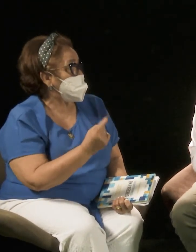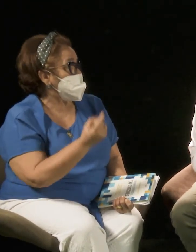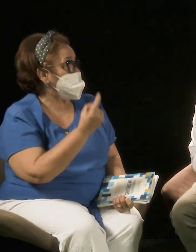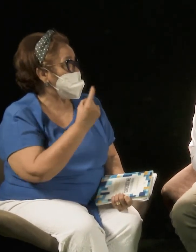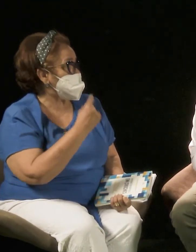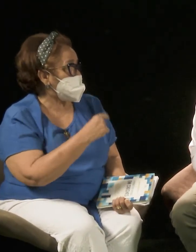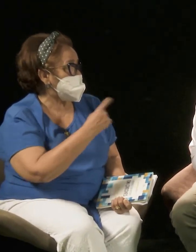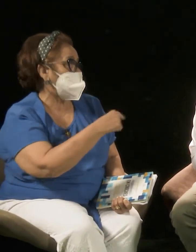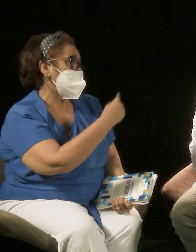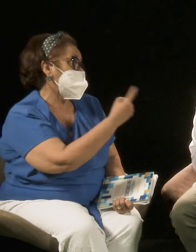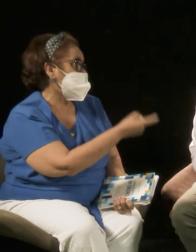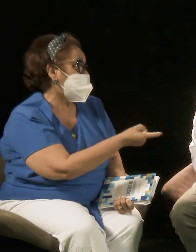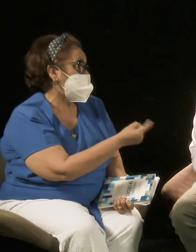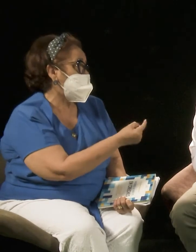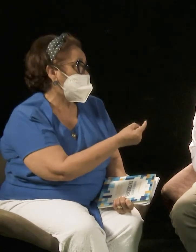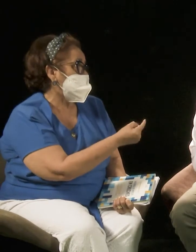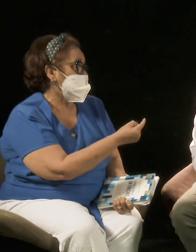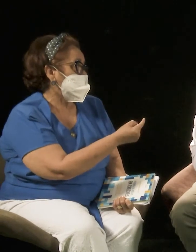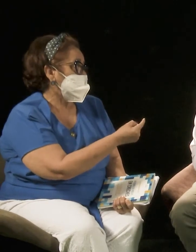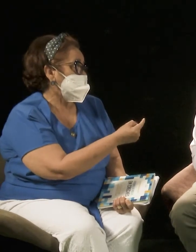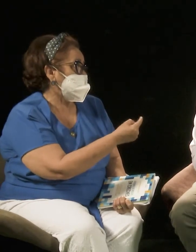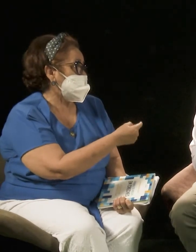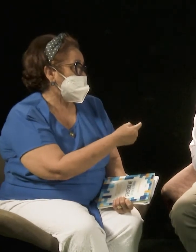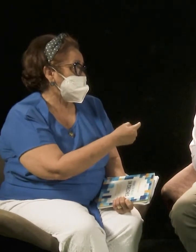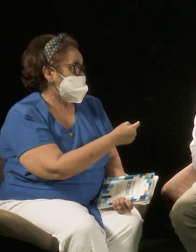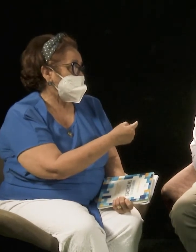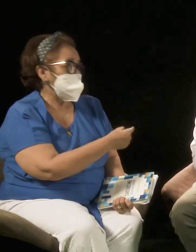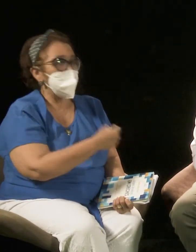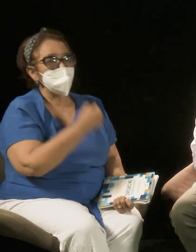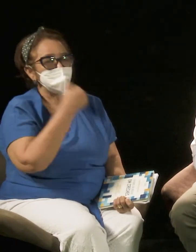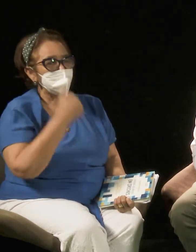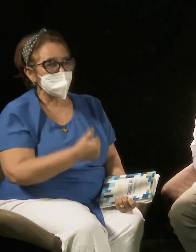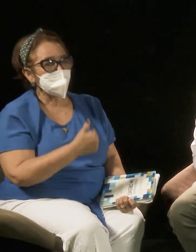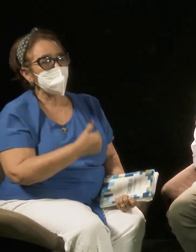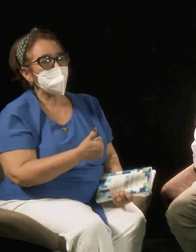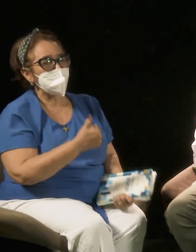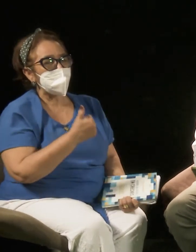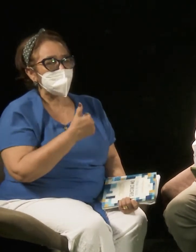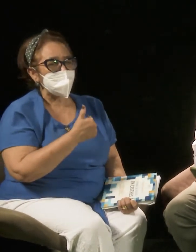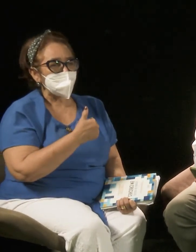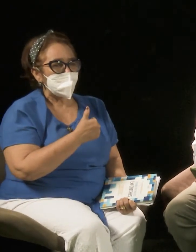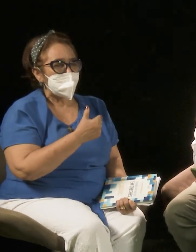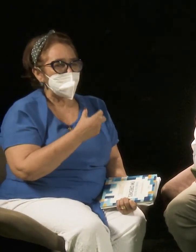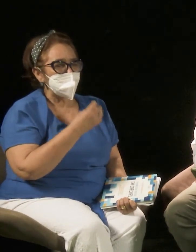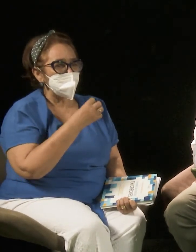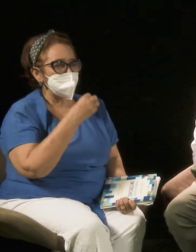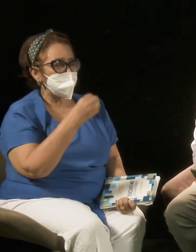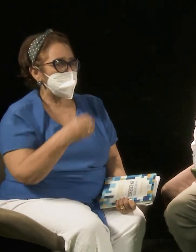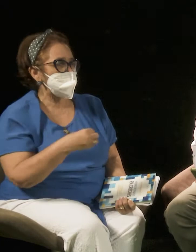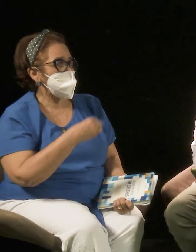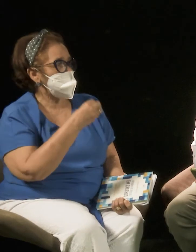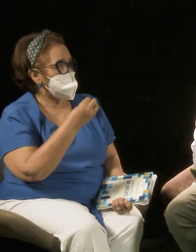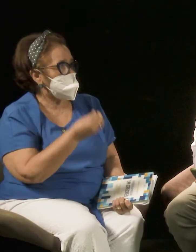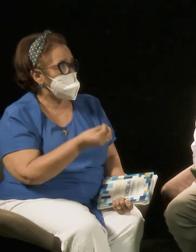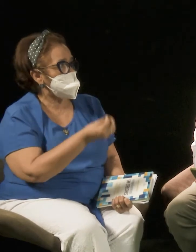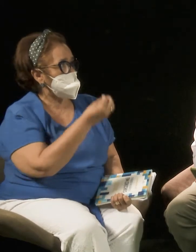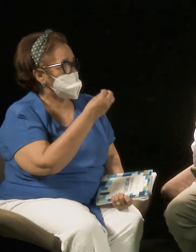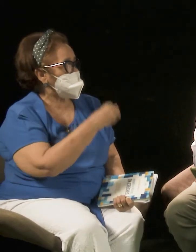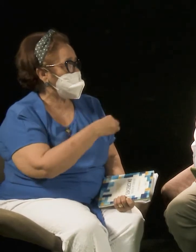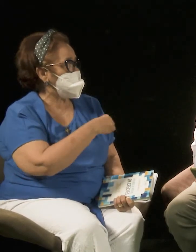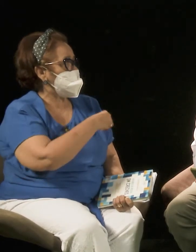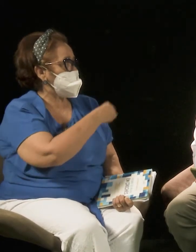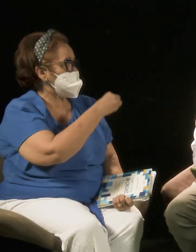preferência dos pais por algum filho em casa. Ou então a falta de criação de